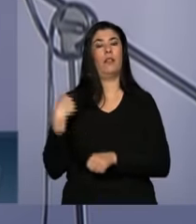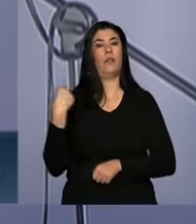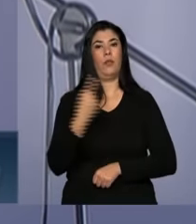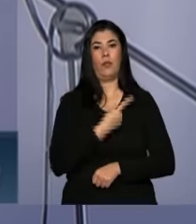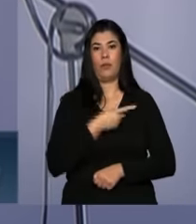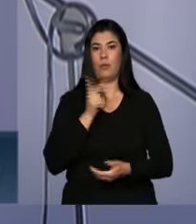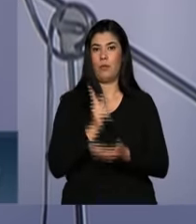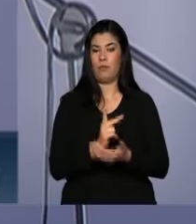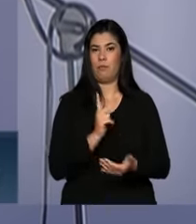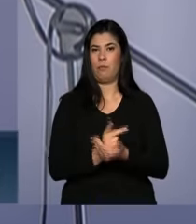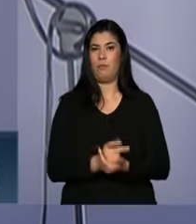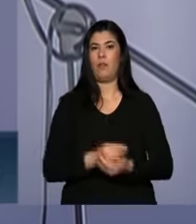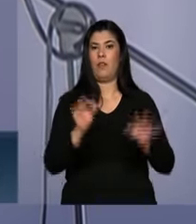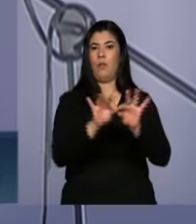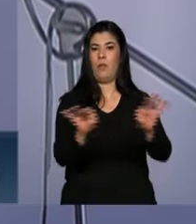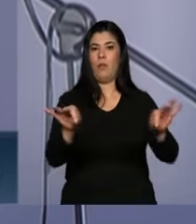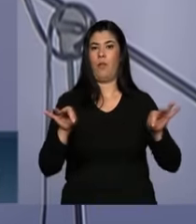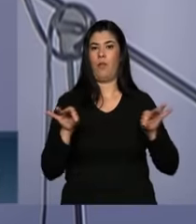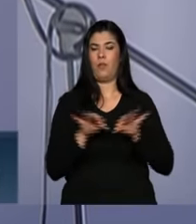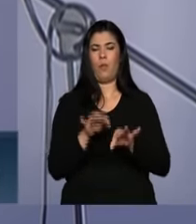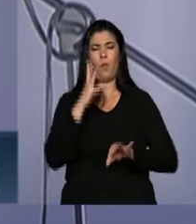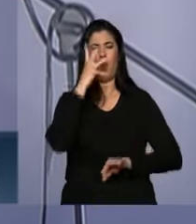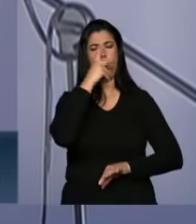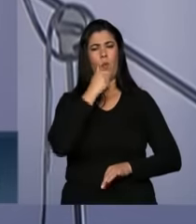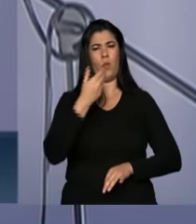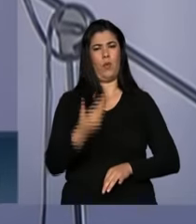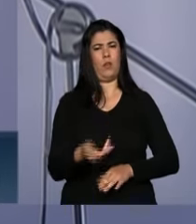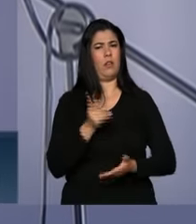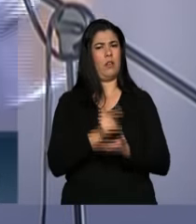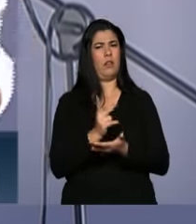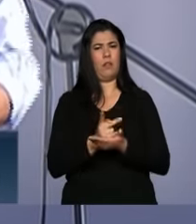manter o condomínio bonitinho assim do jeito que está.